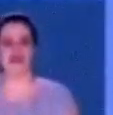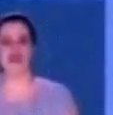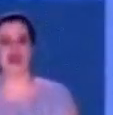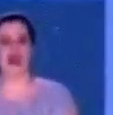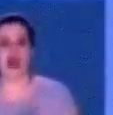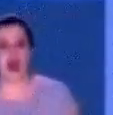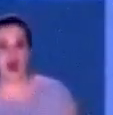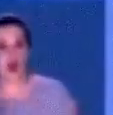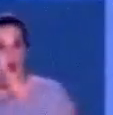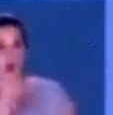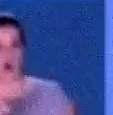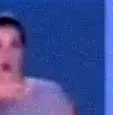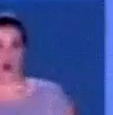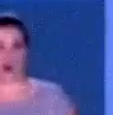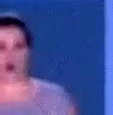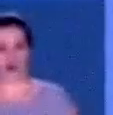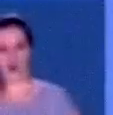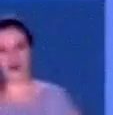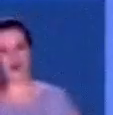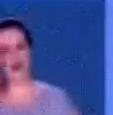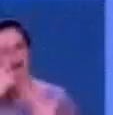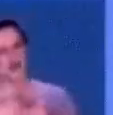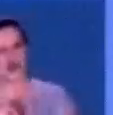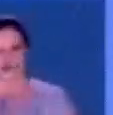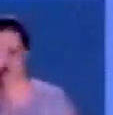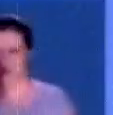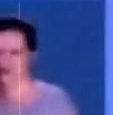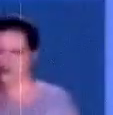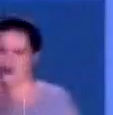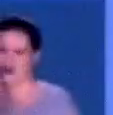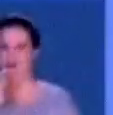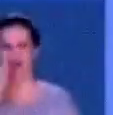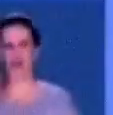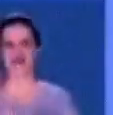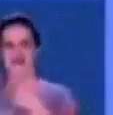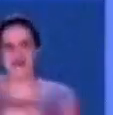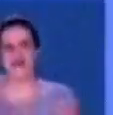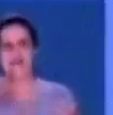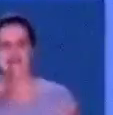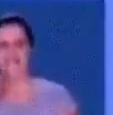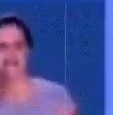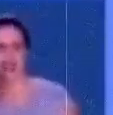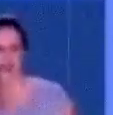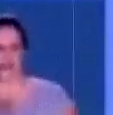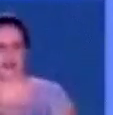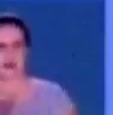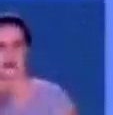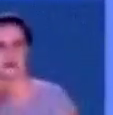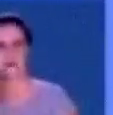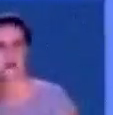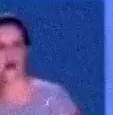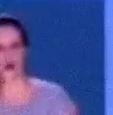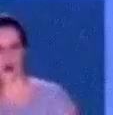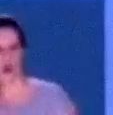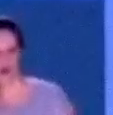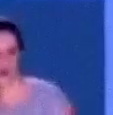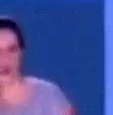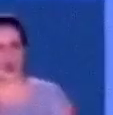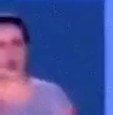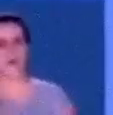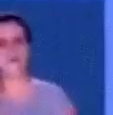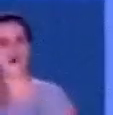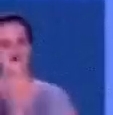estamos visualizando, quando eu penso e paro e vejo alguém falando que vai tirar o FIES, ou vai tirar o ProUni, ou vai tirar o Bolsa